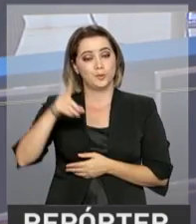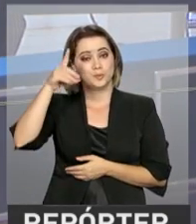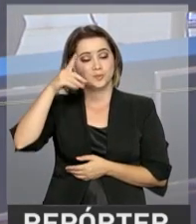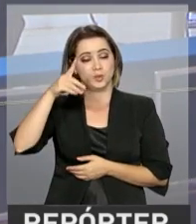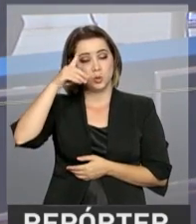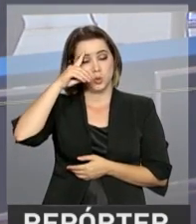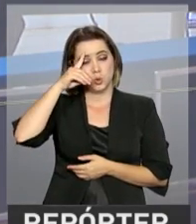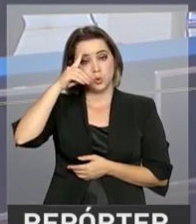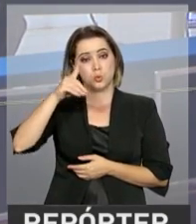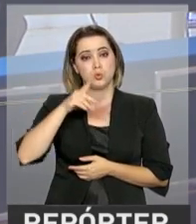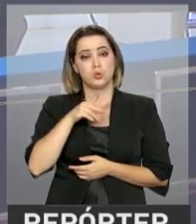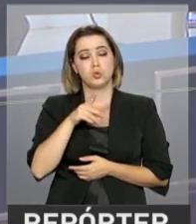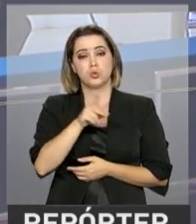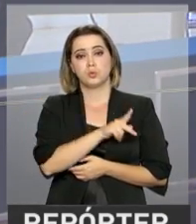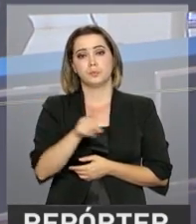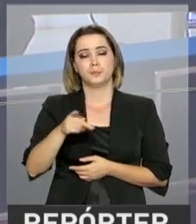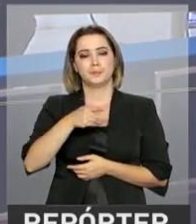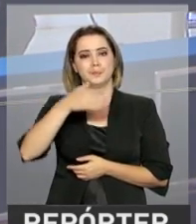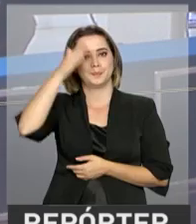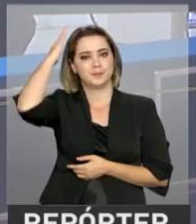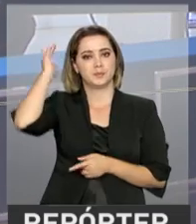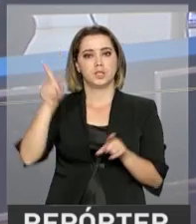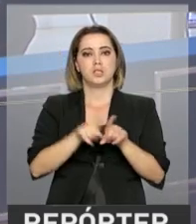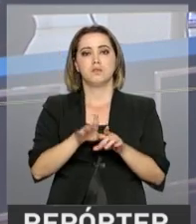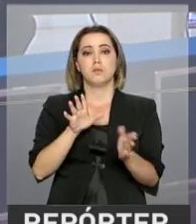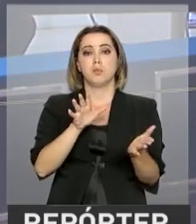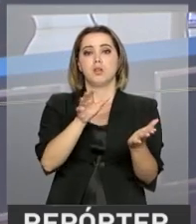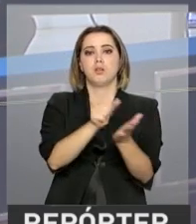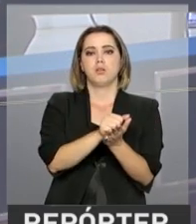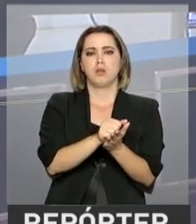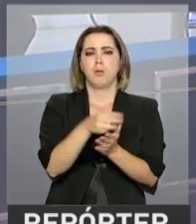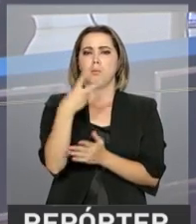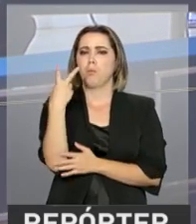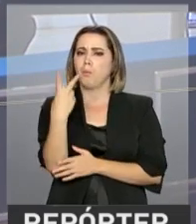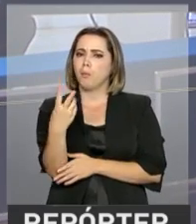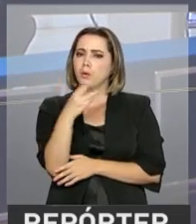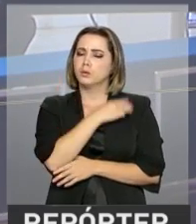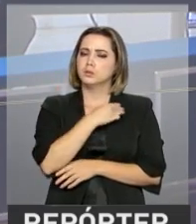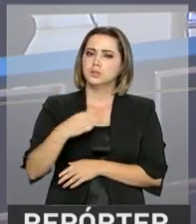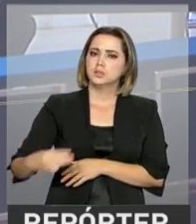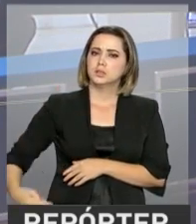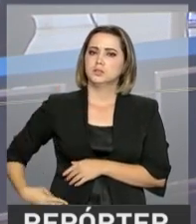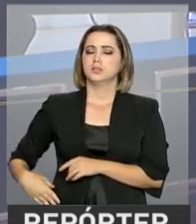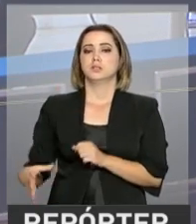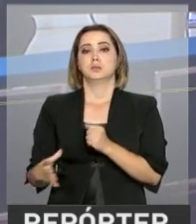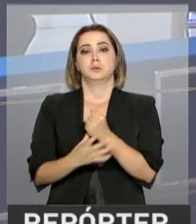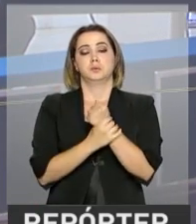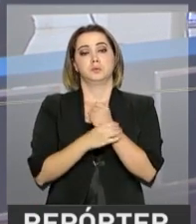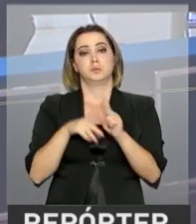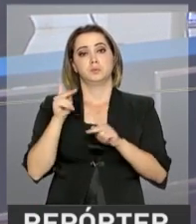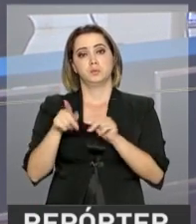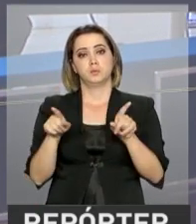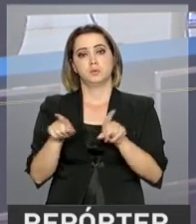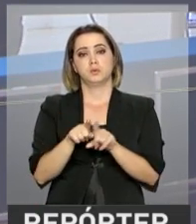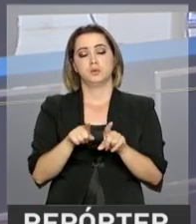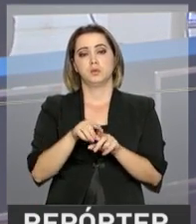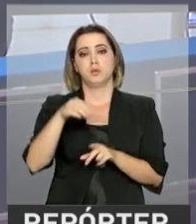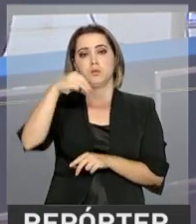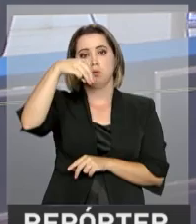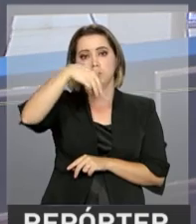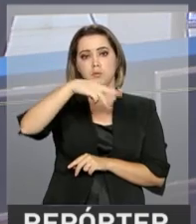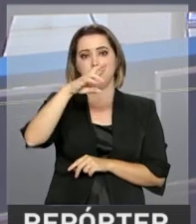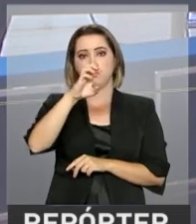Temer teve ainda a cerimônia de posse dos ministros da justiça e Segurança Pública Osmar serralho e das relações exteriores